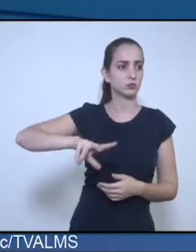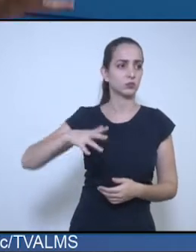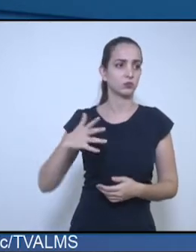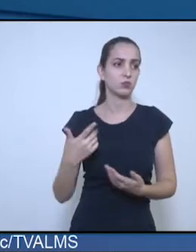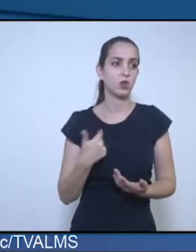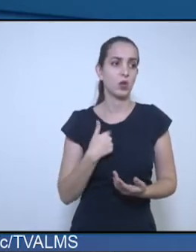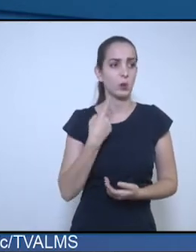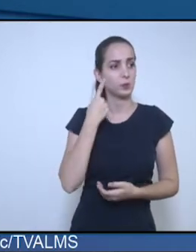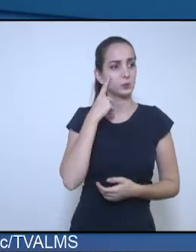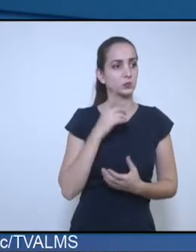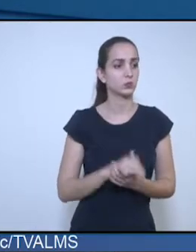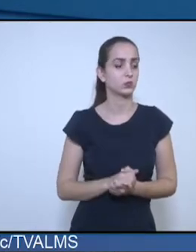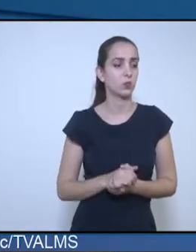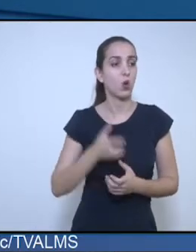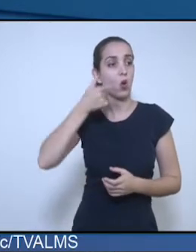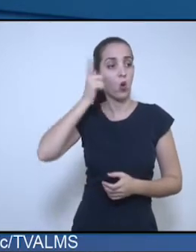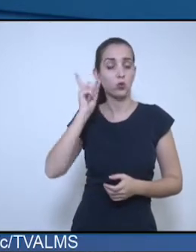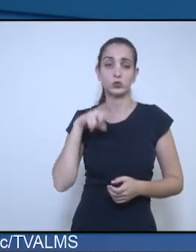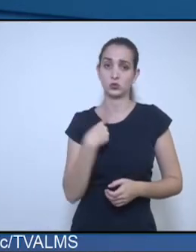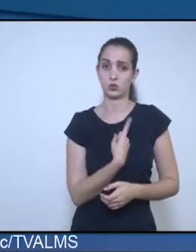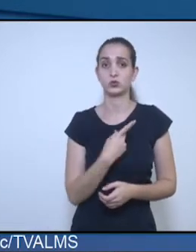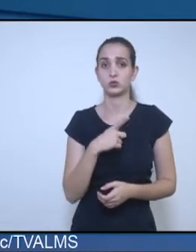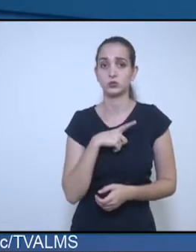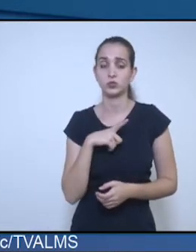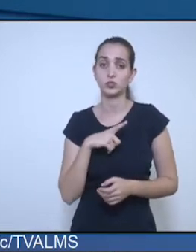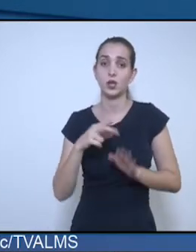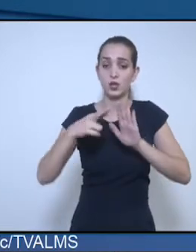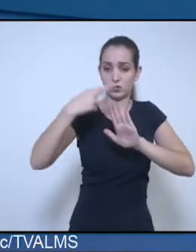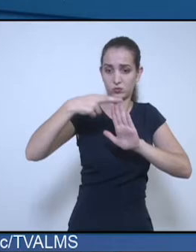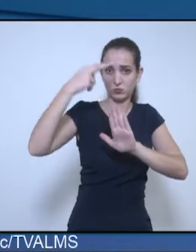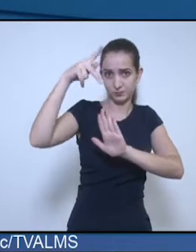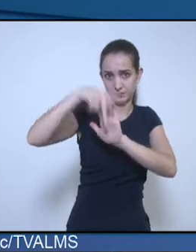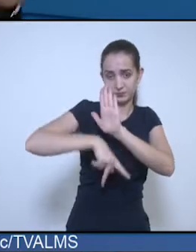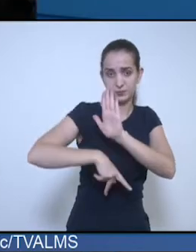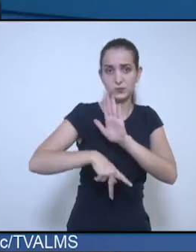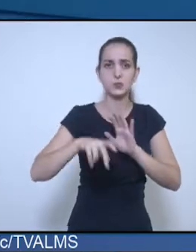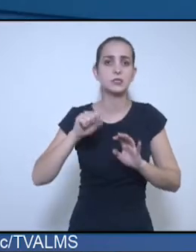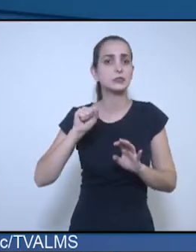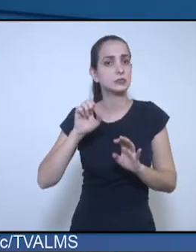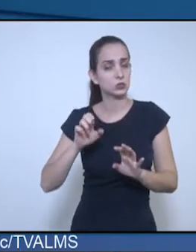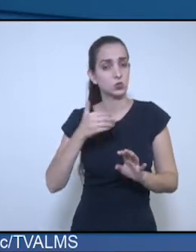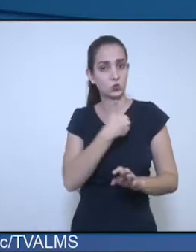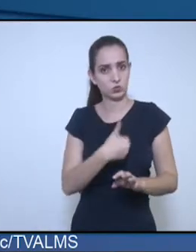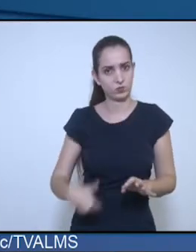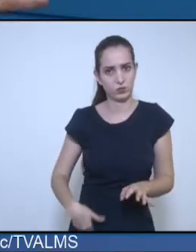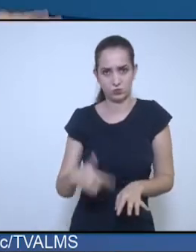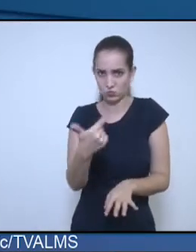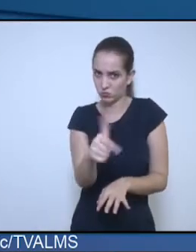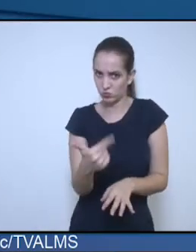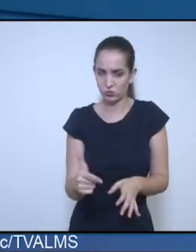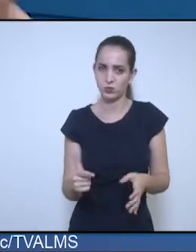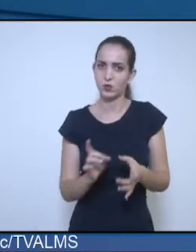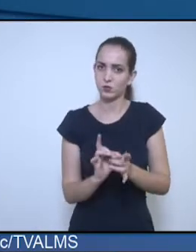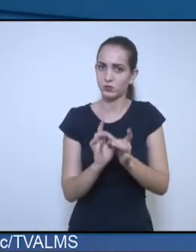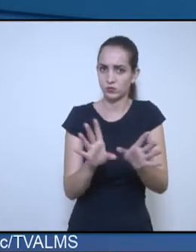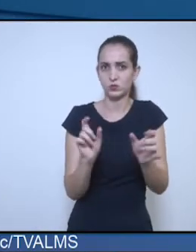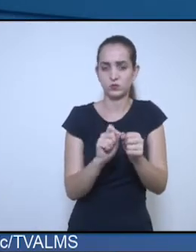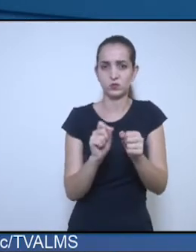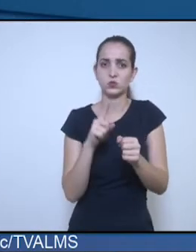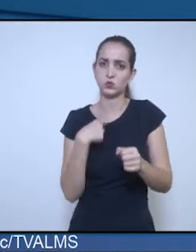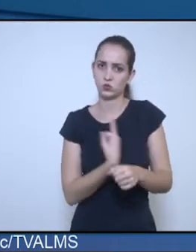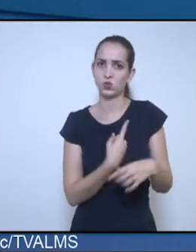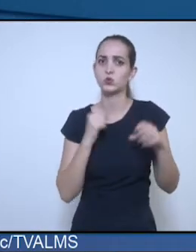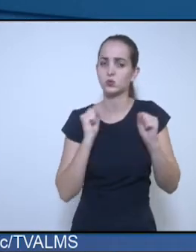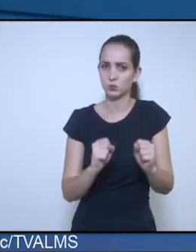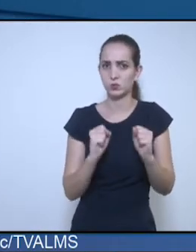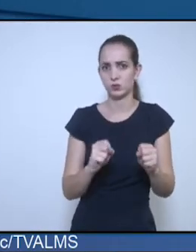botões, nós entramos ontem com um projeto de resolução. Se o governo não tem condição de fazer e determinar que se faça, nós podemos